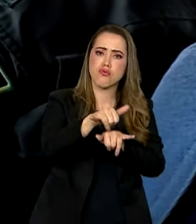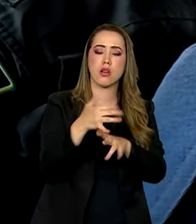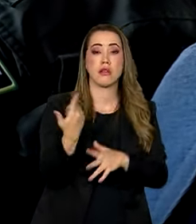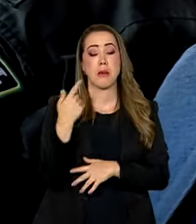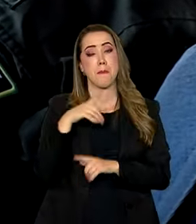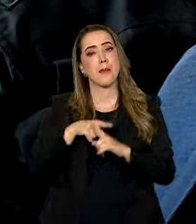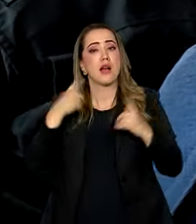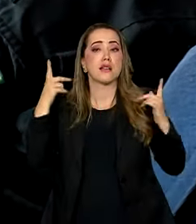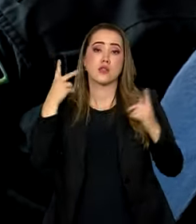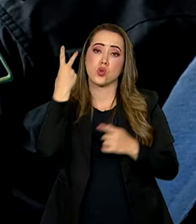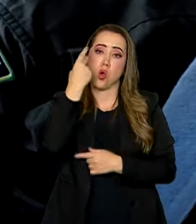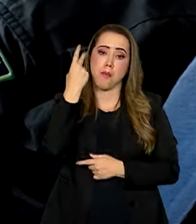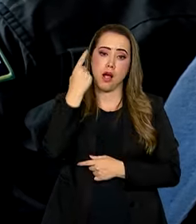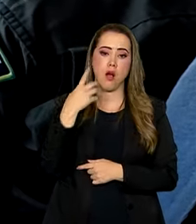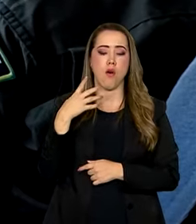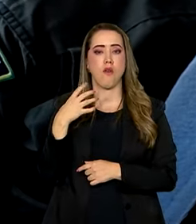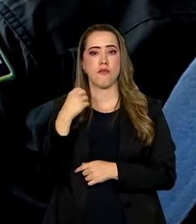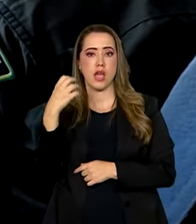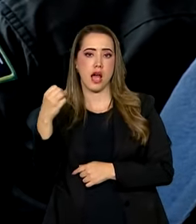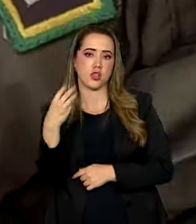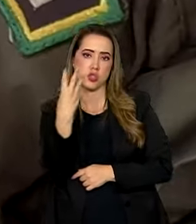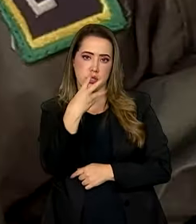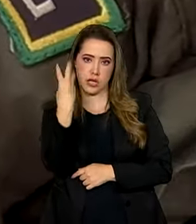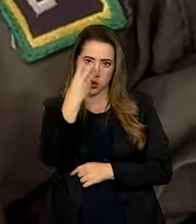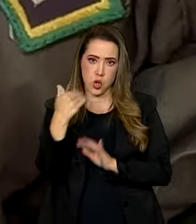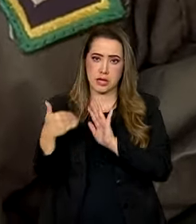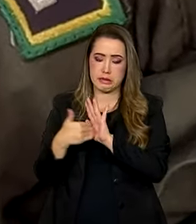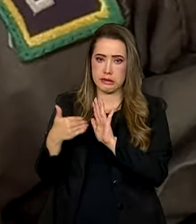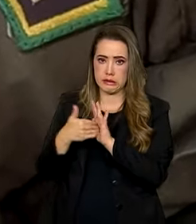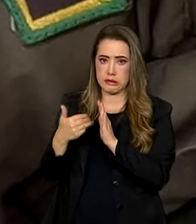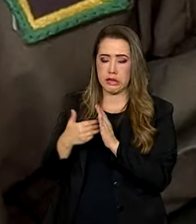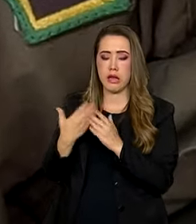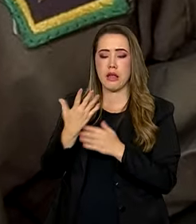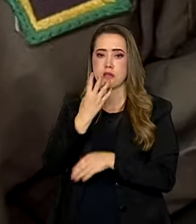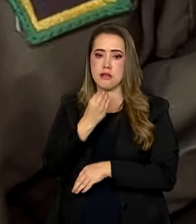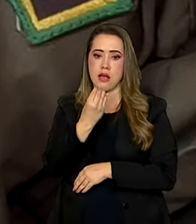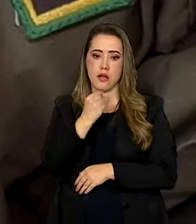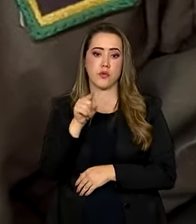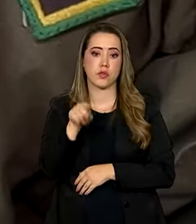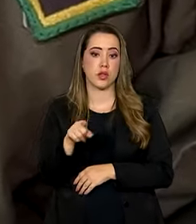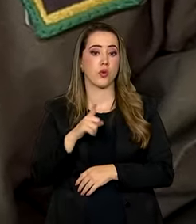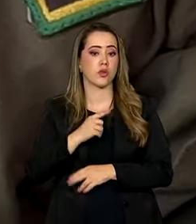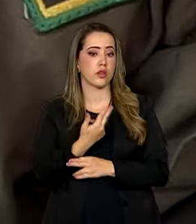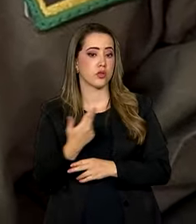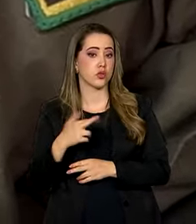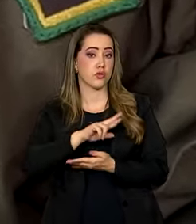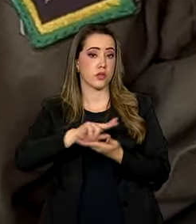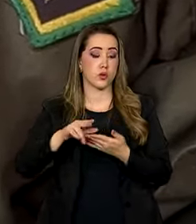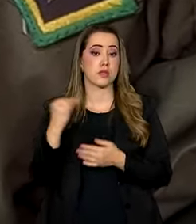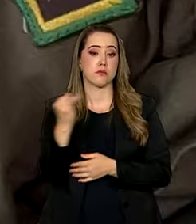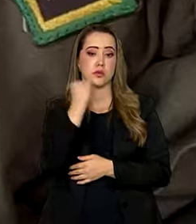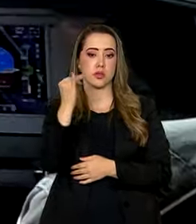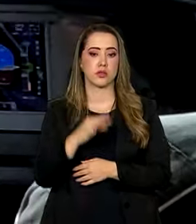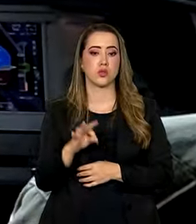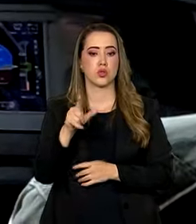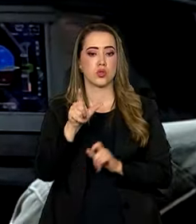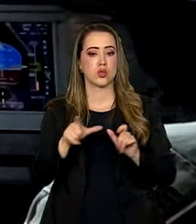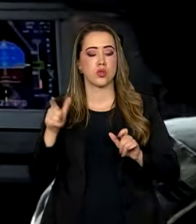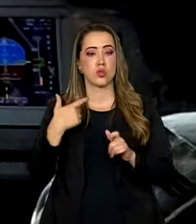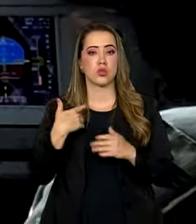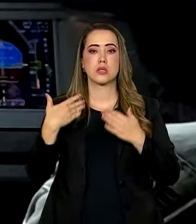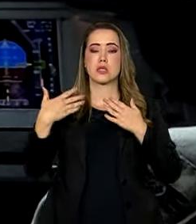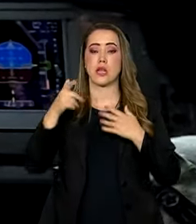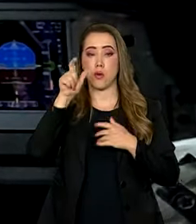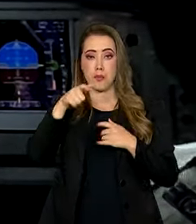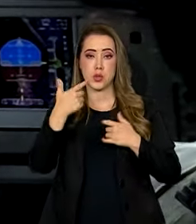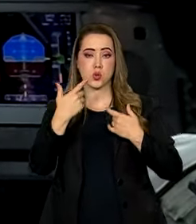a viagem de pouco mais de 3 horas até Israel. Nesses voos, o governo providenciou algo muito importante. Todos têm um